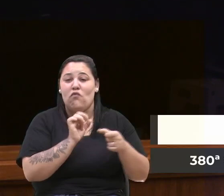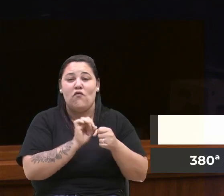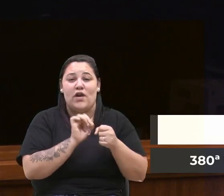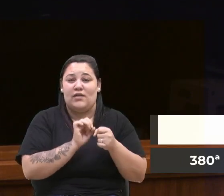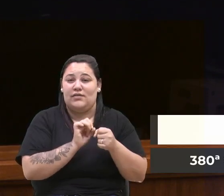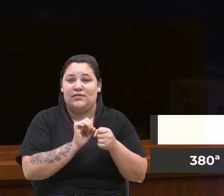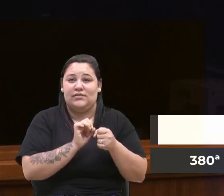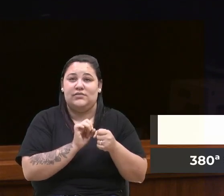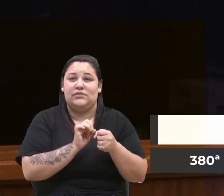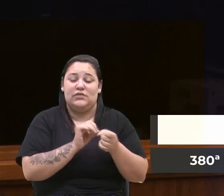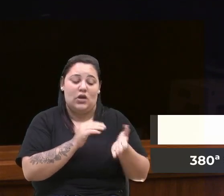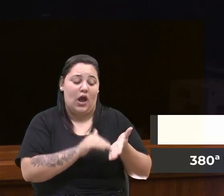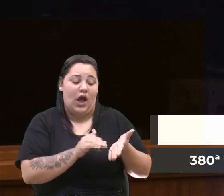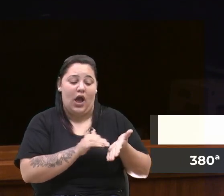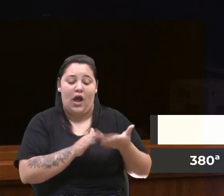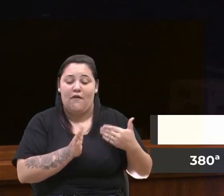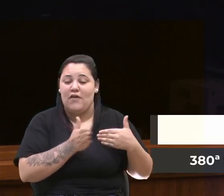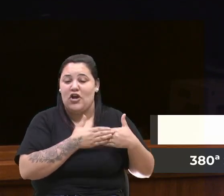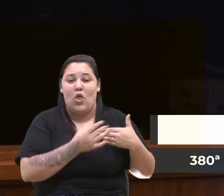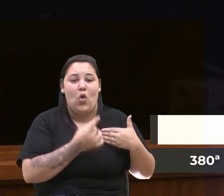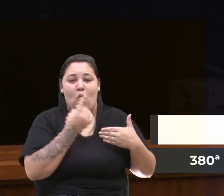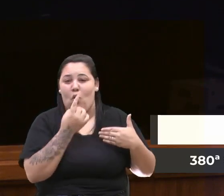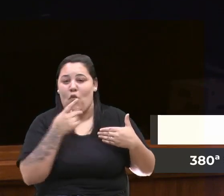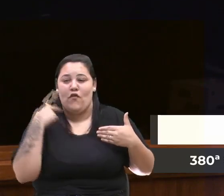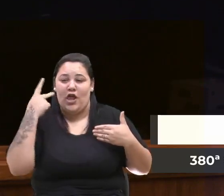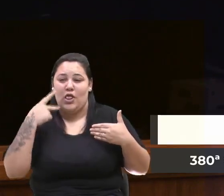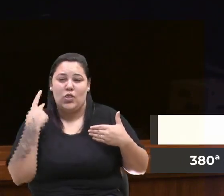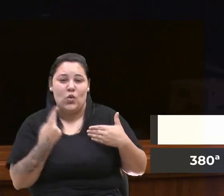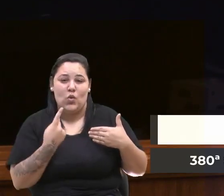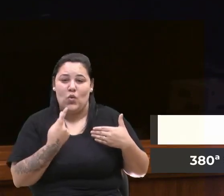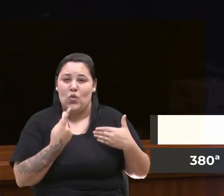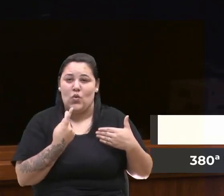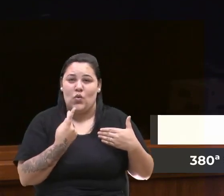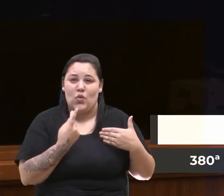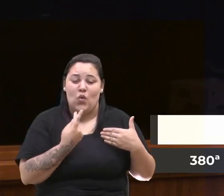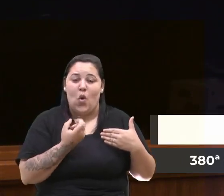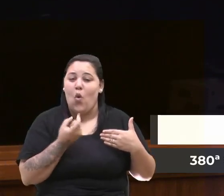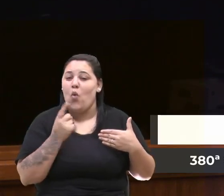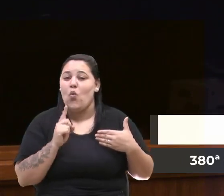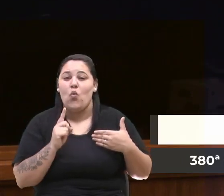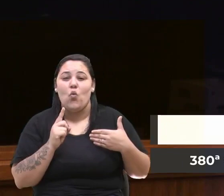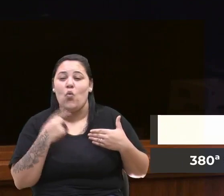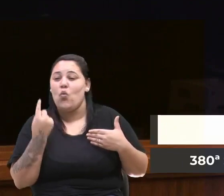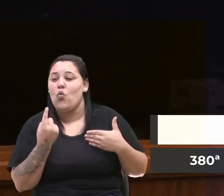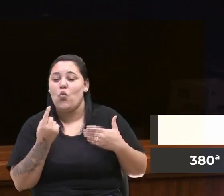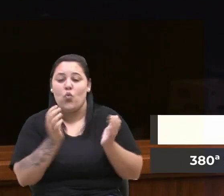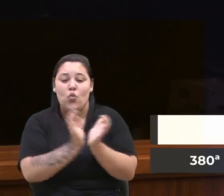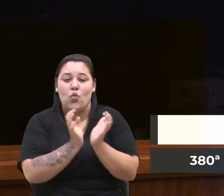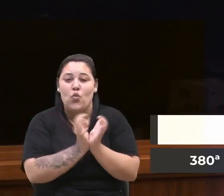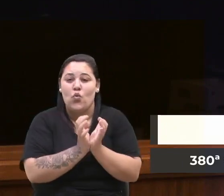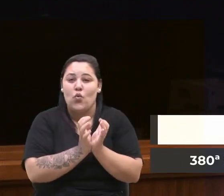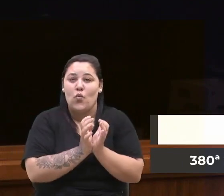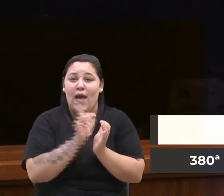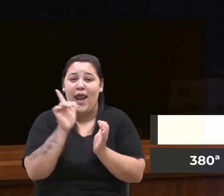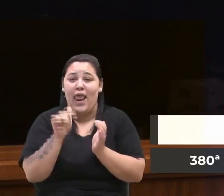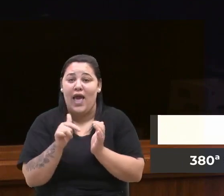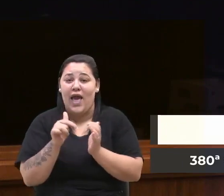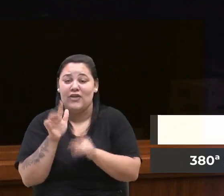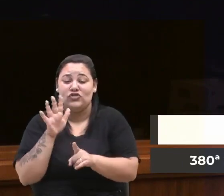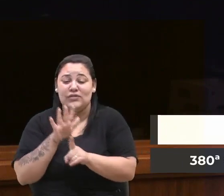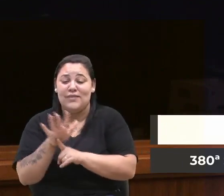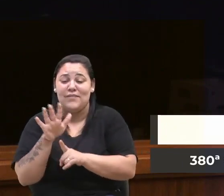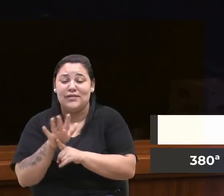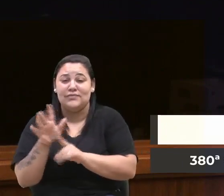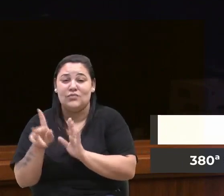no gabinete de uma vereadora ou de uma frente parlamentar, ela é fruto de demandas da